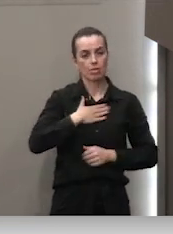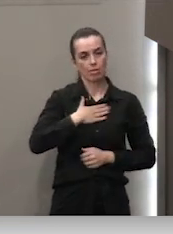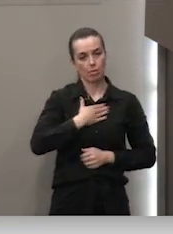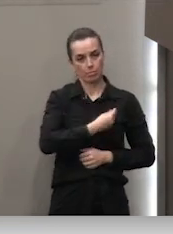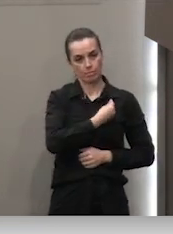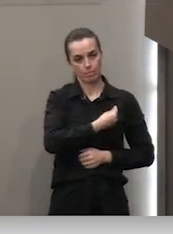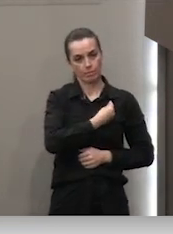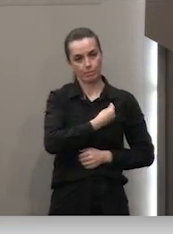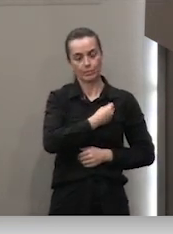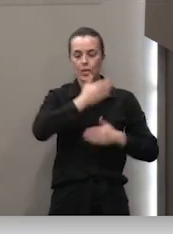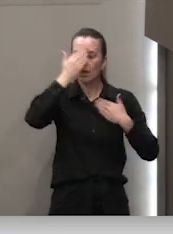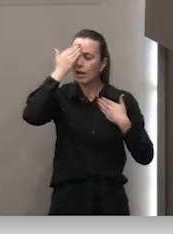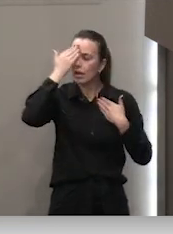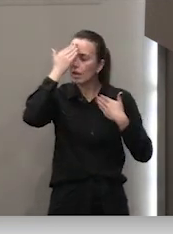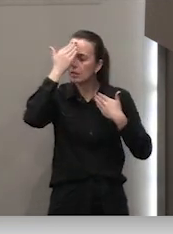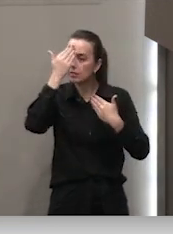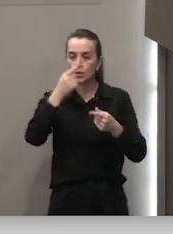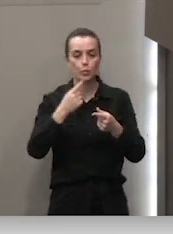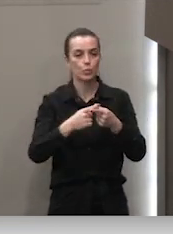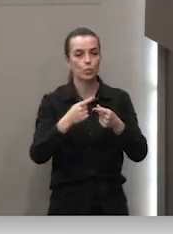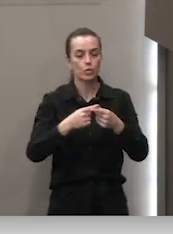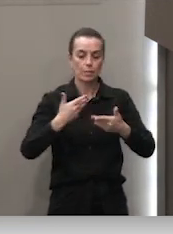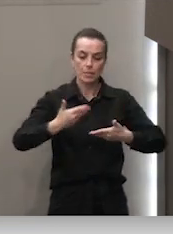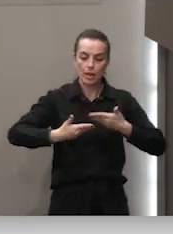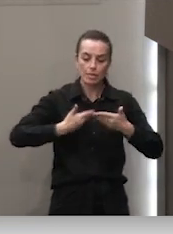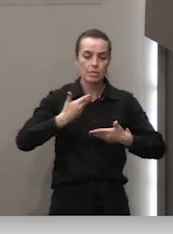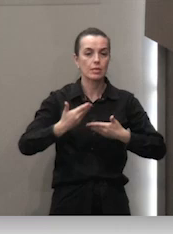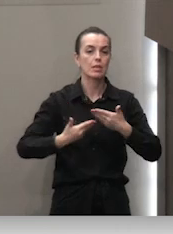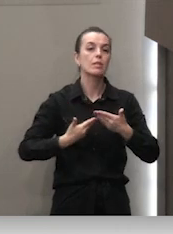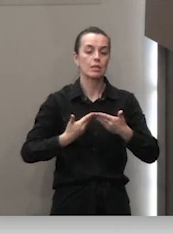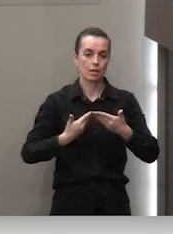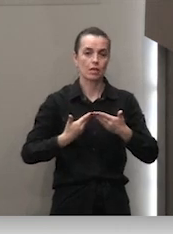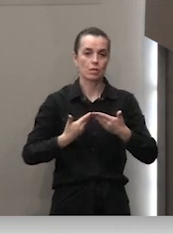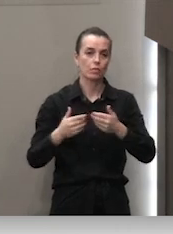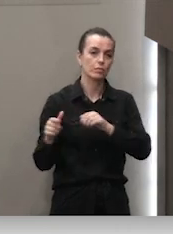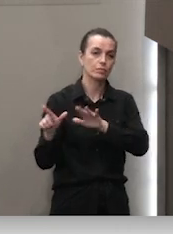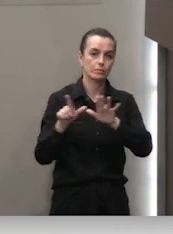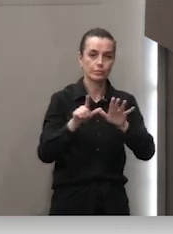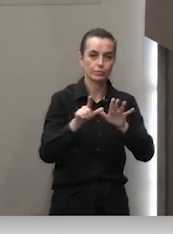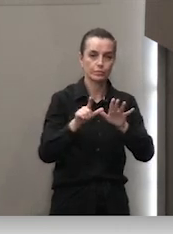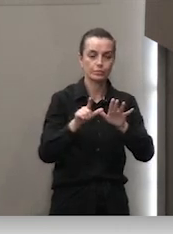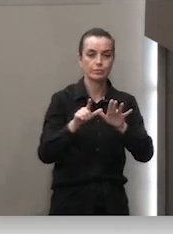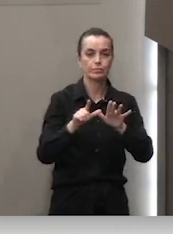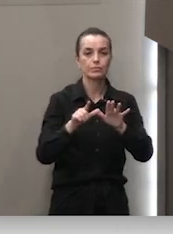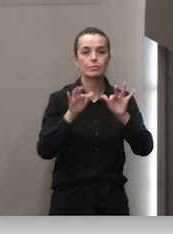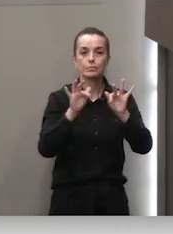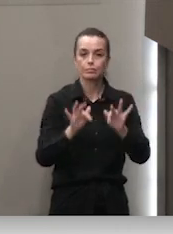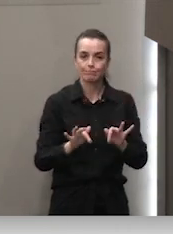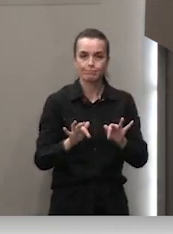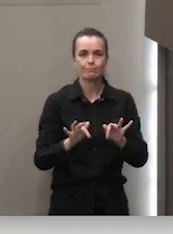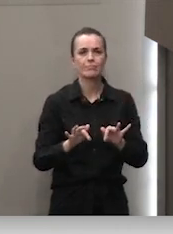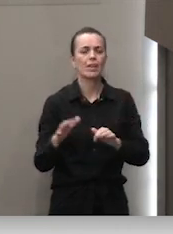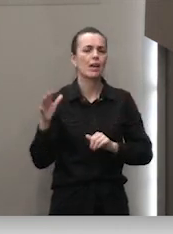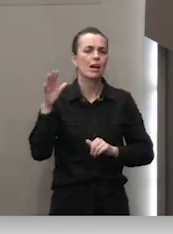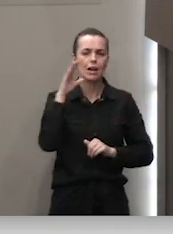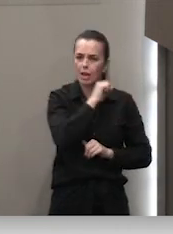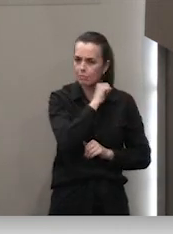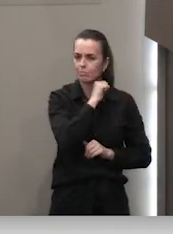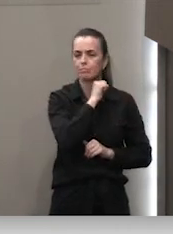equipe da SAMU que fez o atendimento que foi necessário nesse final de semana, extremamente eficientes,